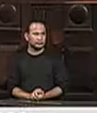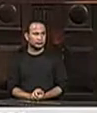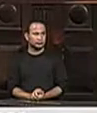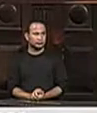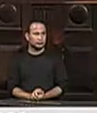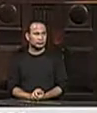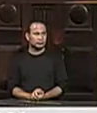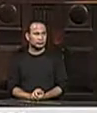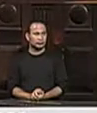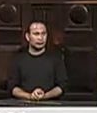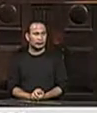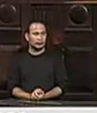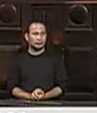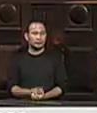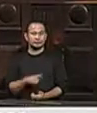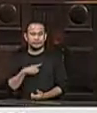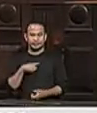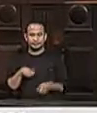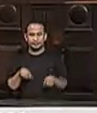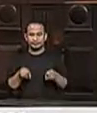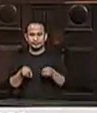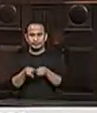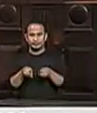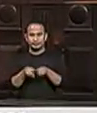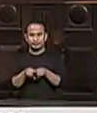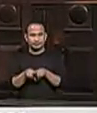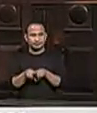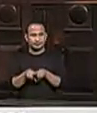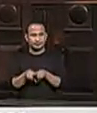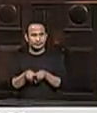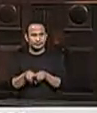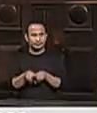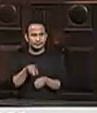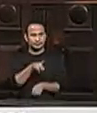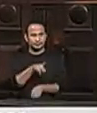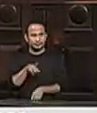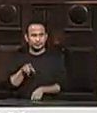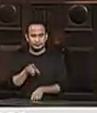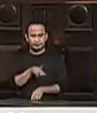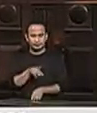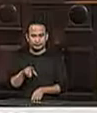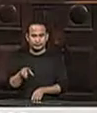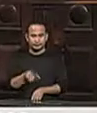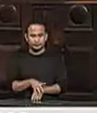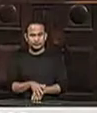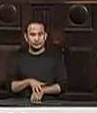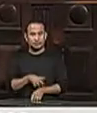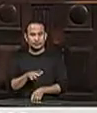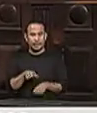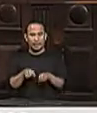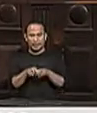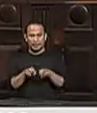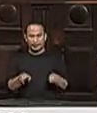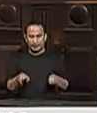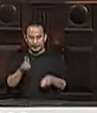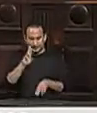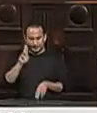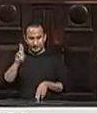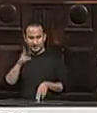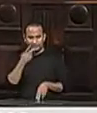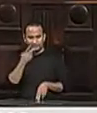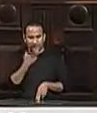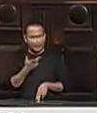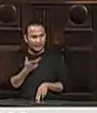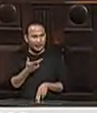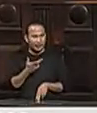Estavam lá também o professor Godofredo Pinto, fez parte da mesa, fiz questão de colocá-lo